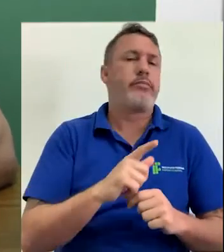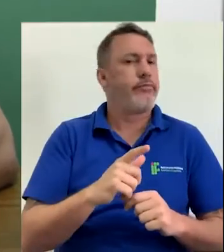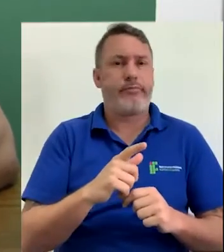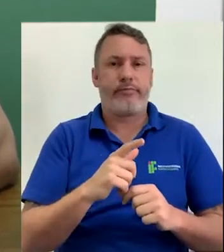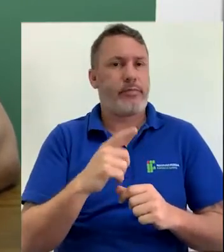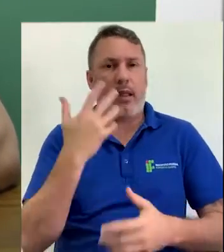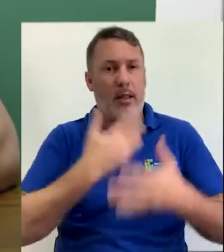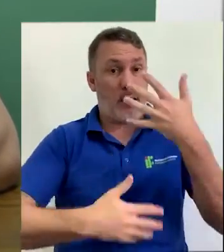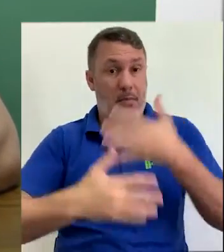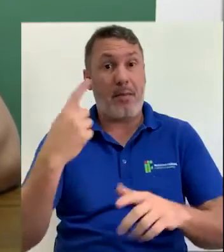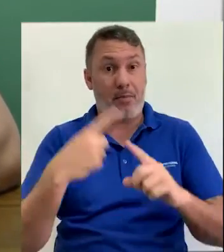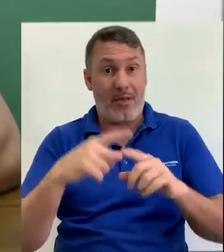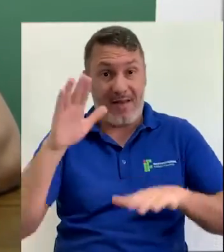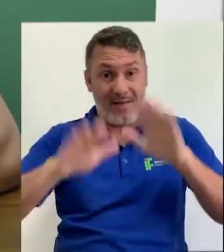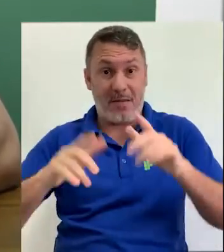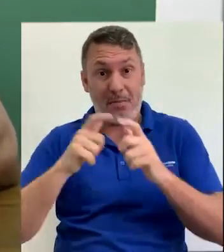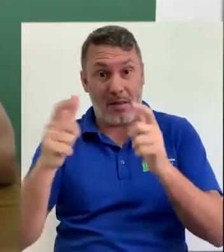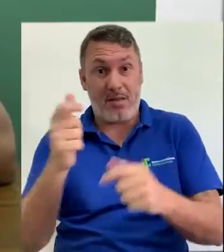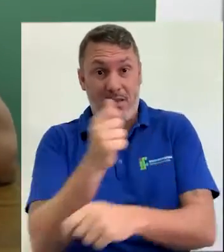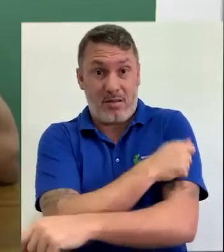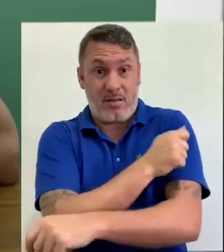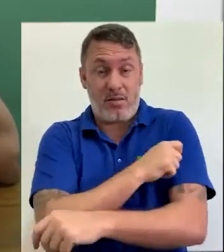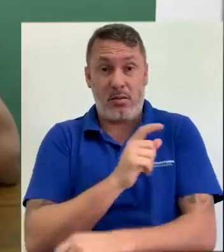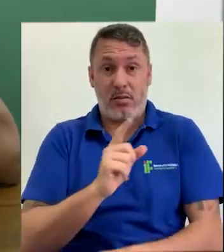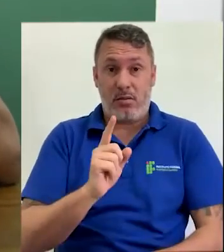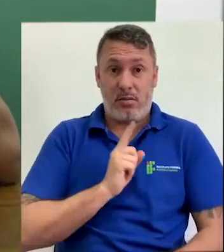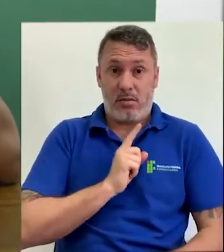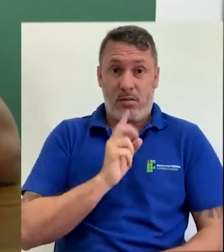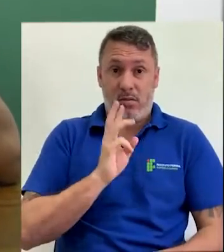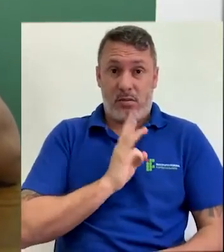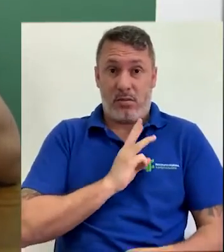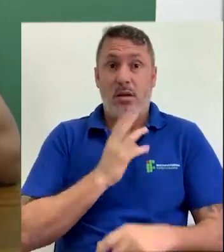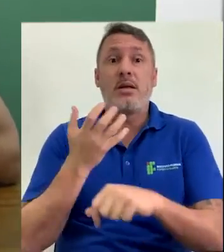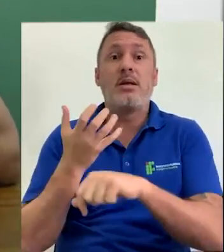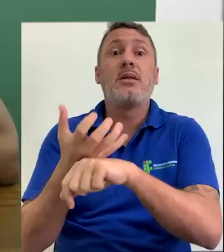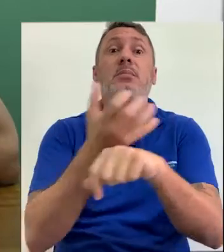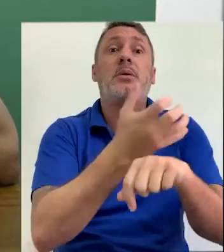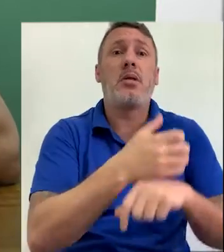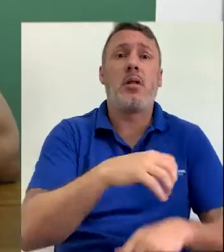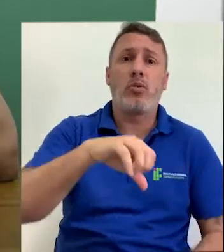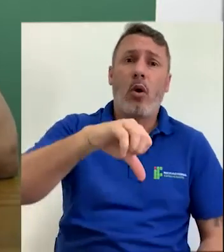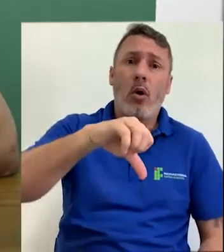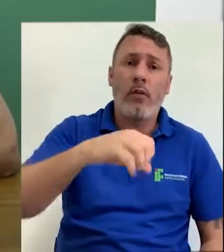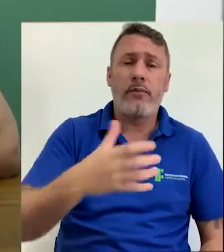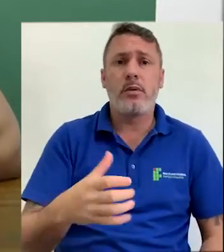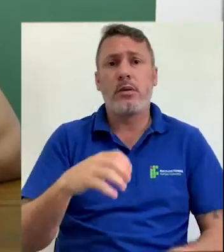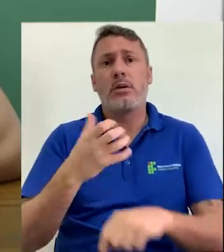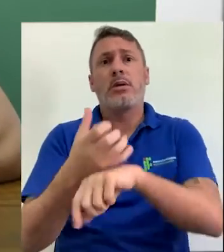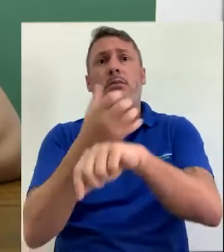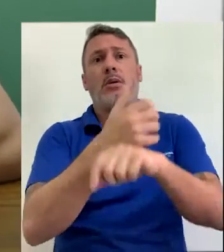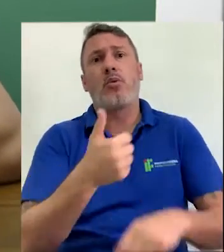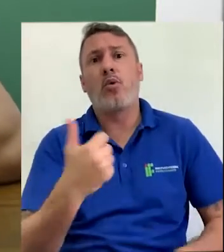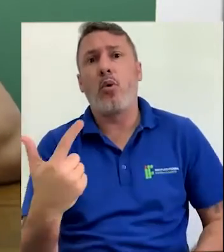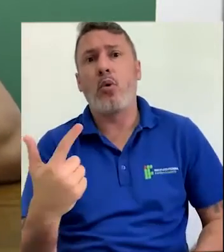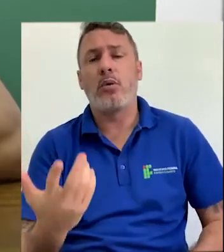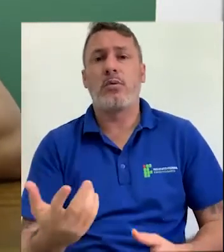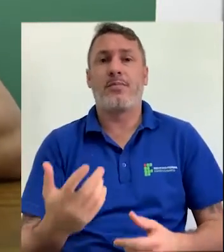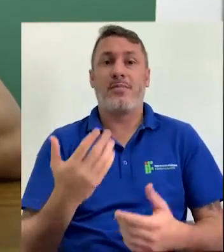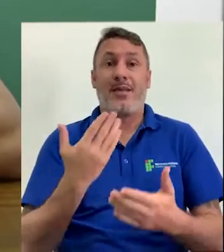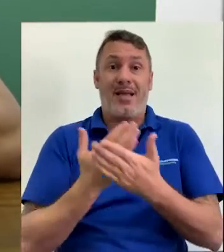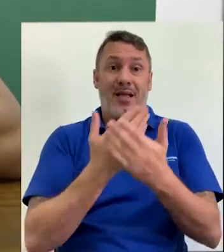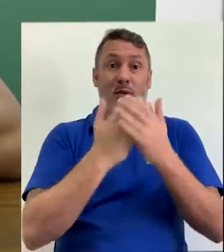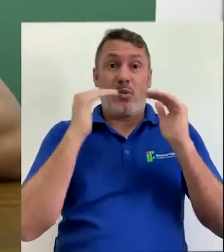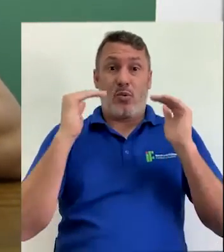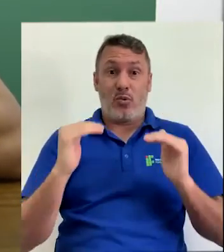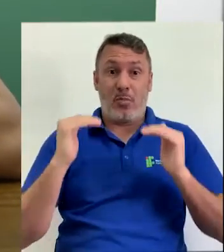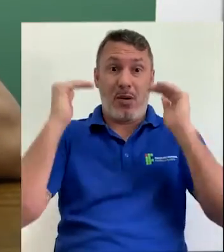Muitas vezes, alguns alunos do ensino médio fazem 9 disciplinas, 12, 15. Alguns alunos de curso superior fazem